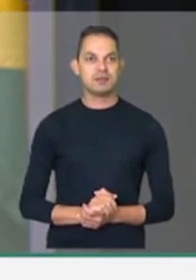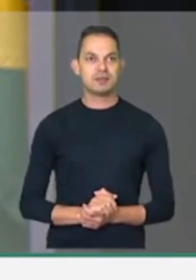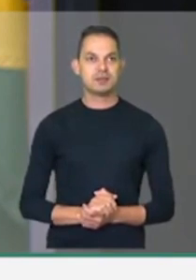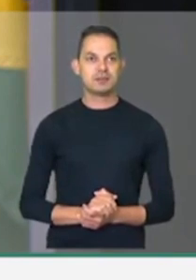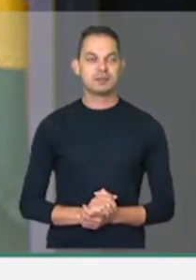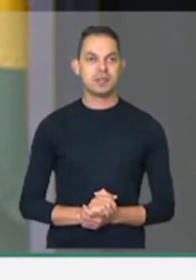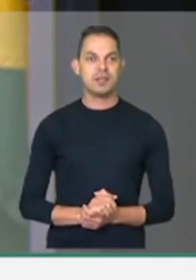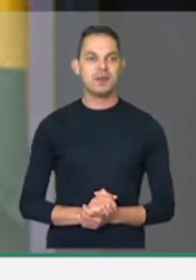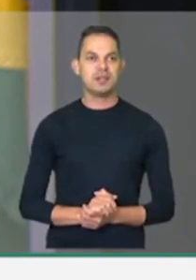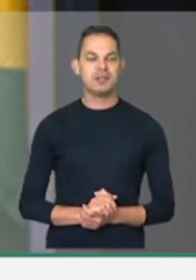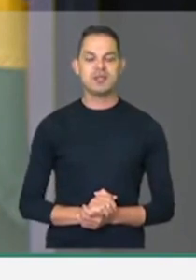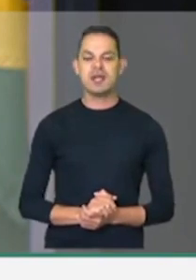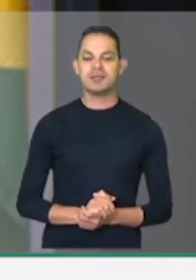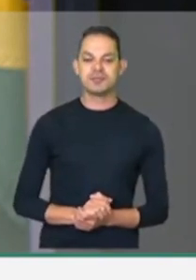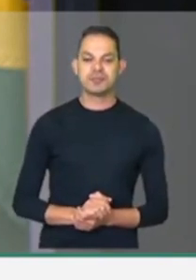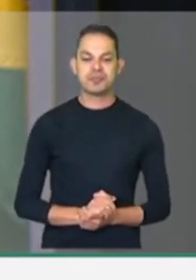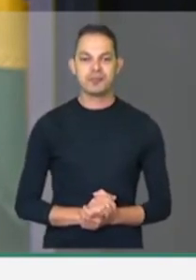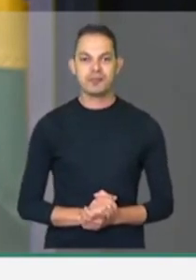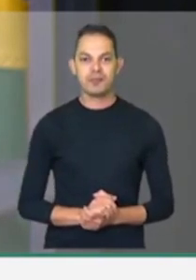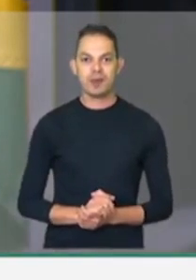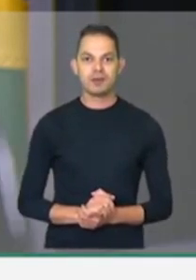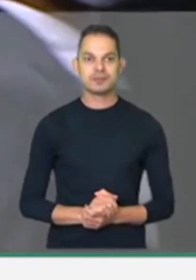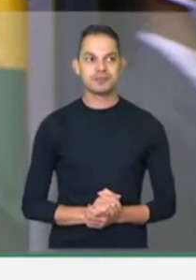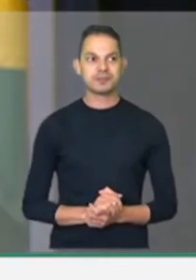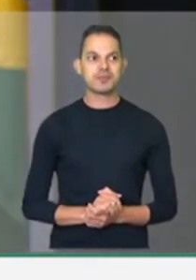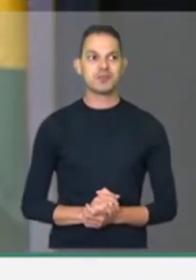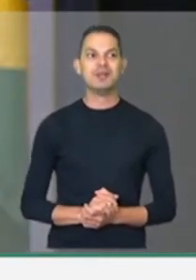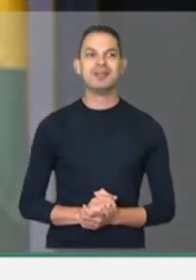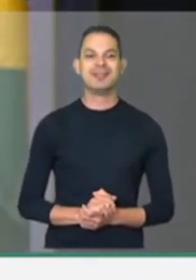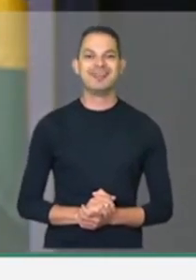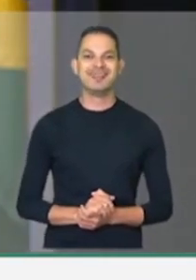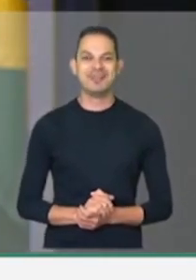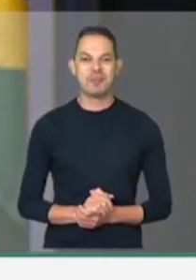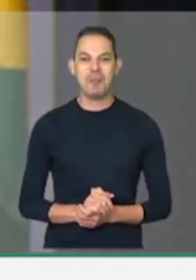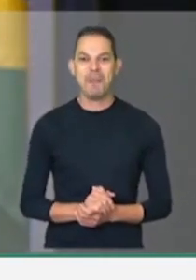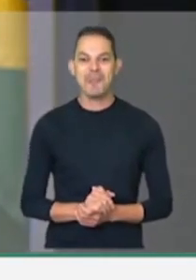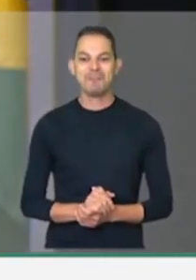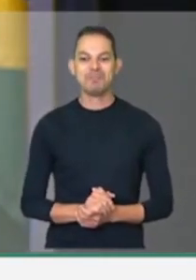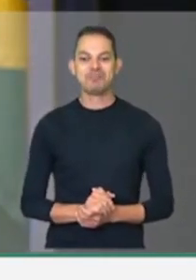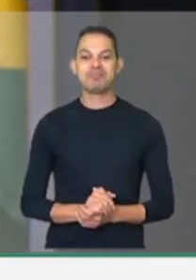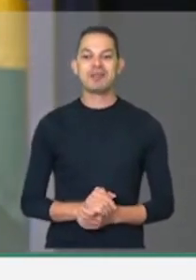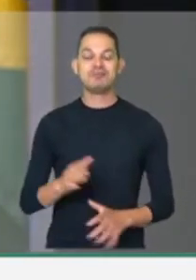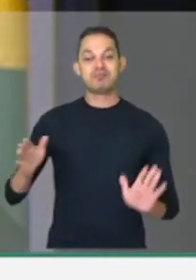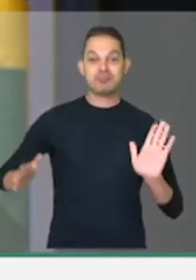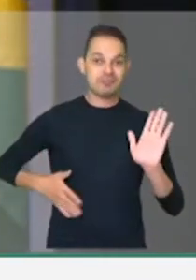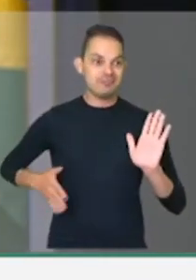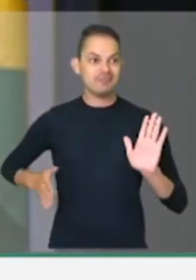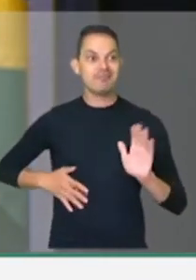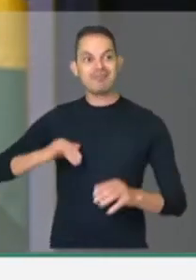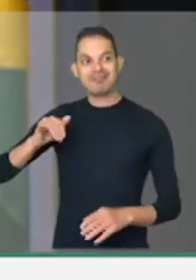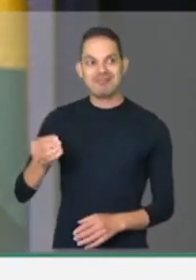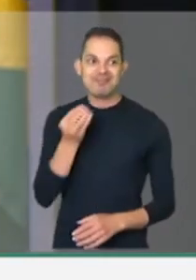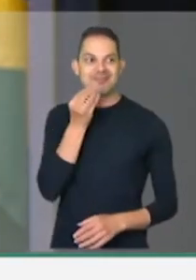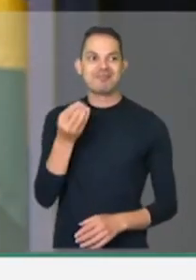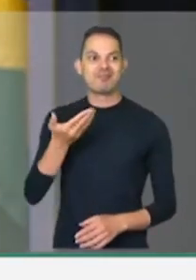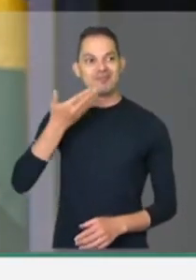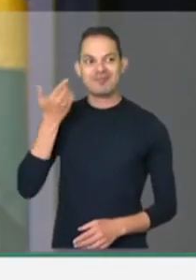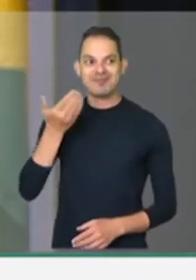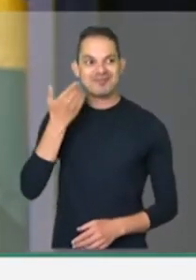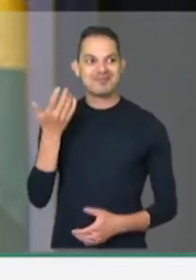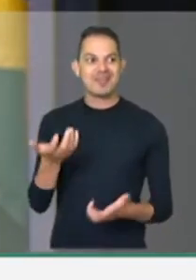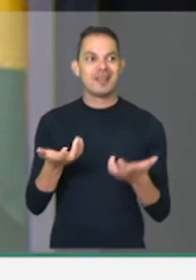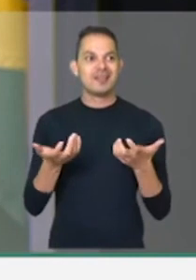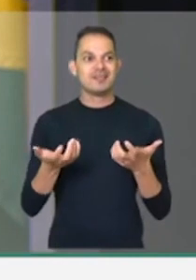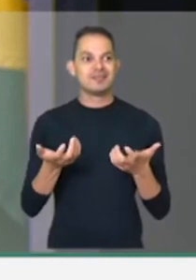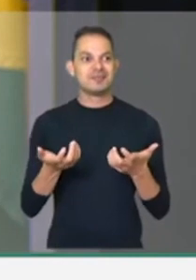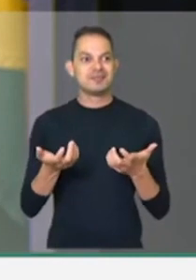indignação multi lamento mas também trouxe muito vagabundo oportunista querendo fazer